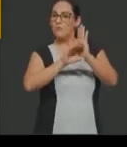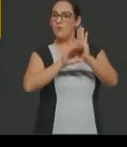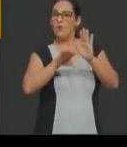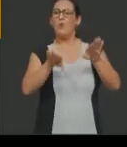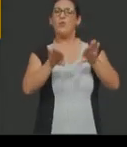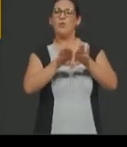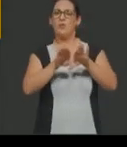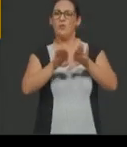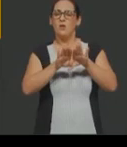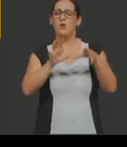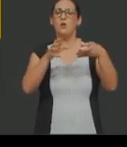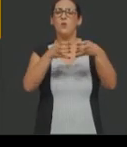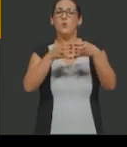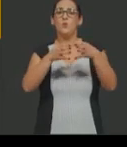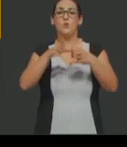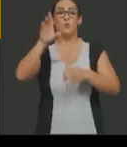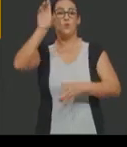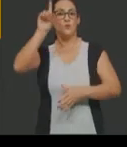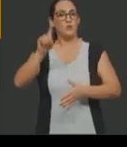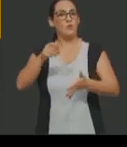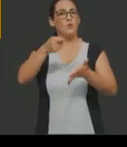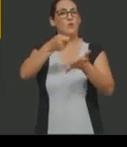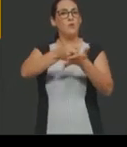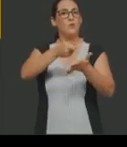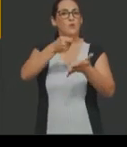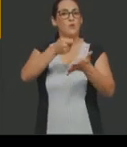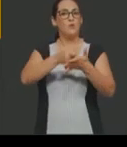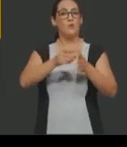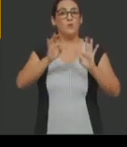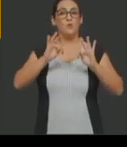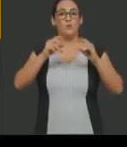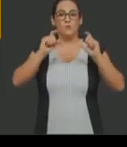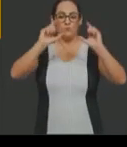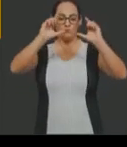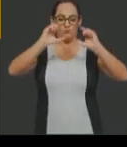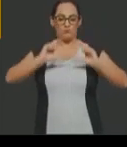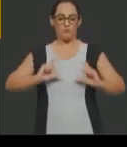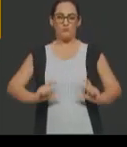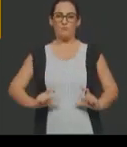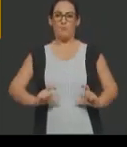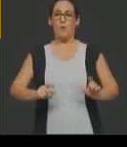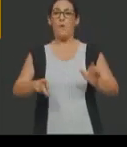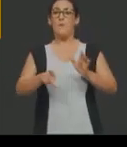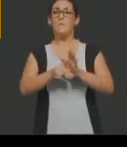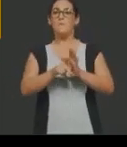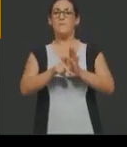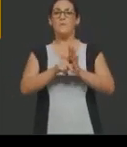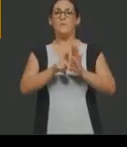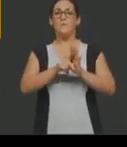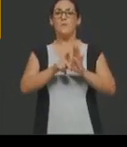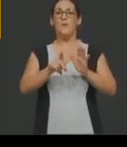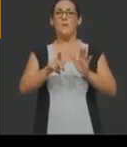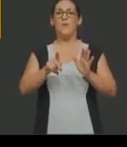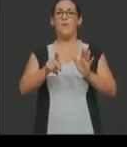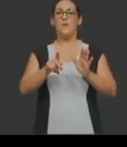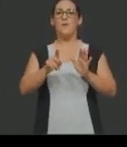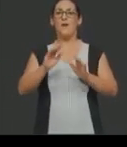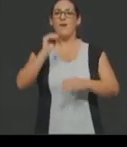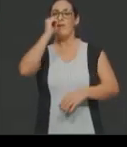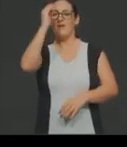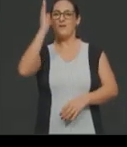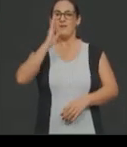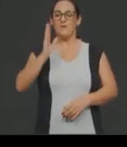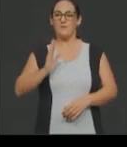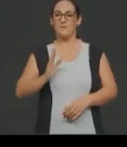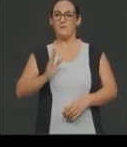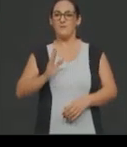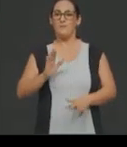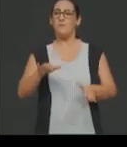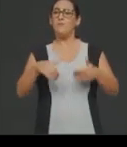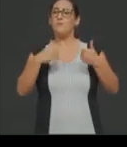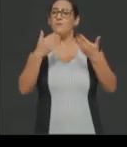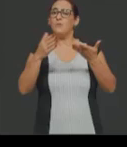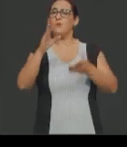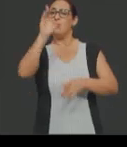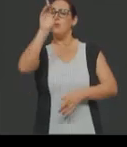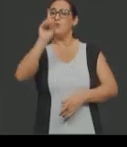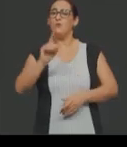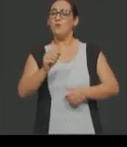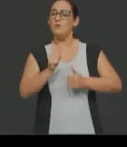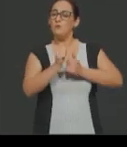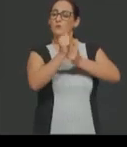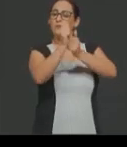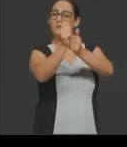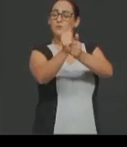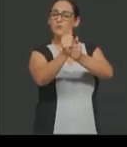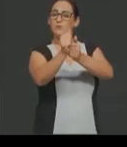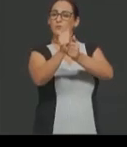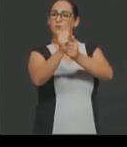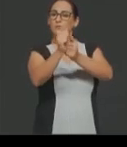de direitos e deveres dos cidadãos que pertencem a uma nação. Então, a gente está falando daqueles direitos, né, que vão acompanhar o